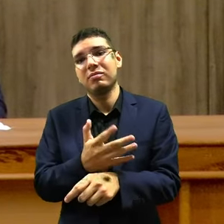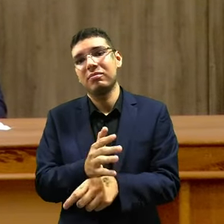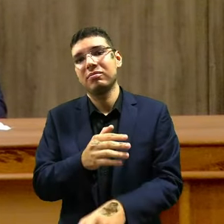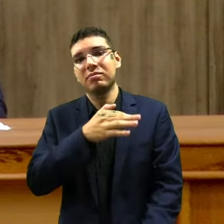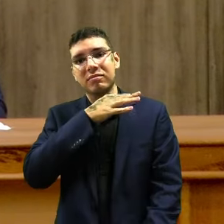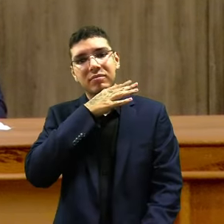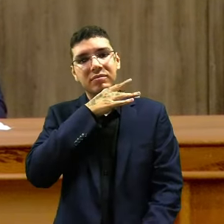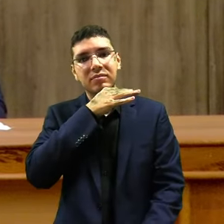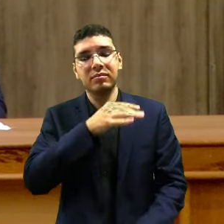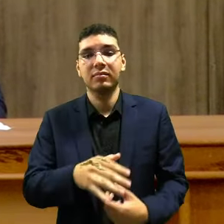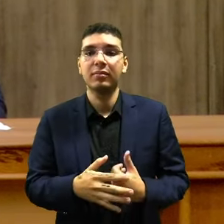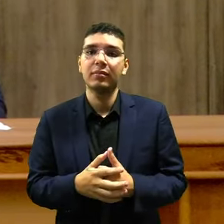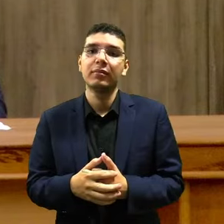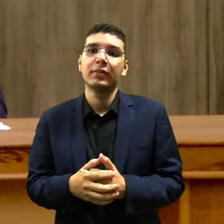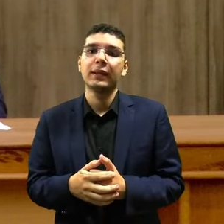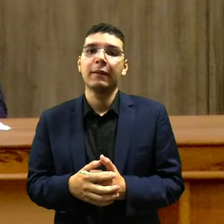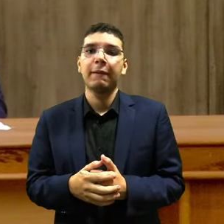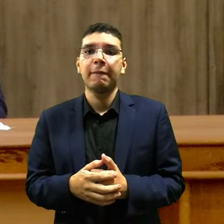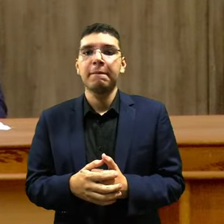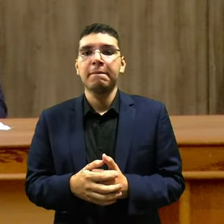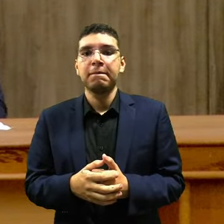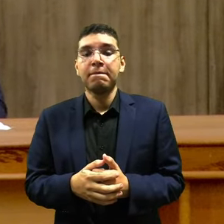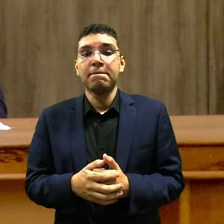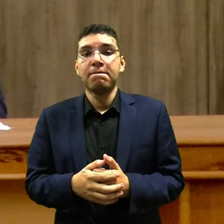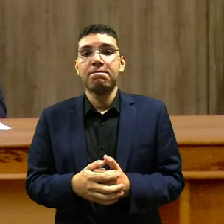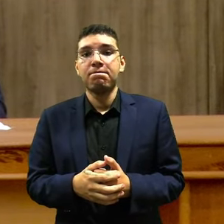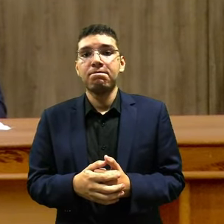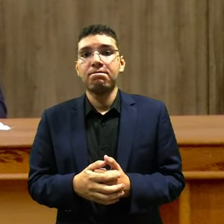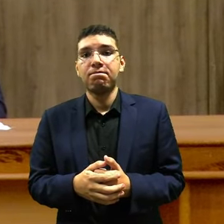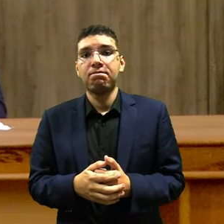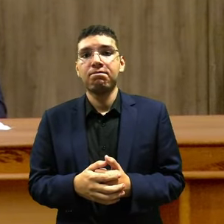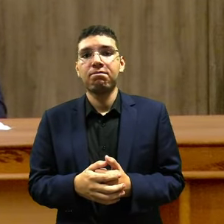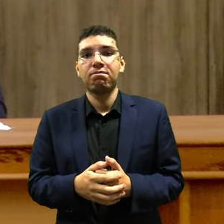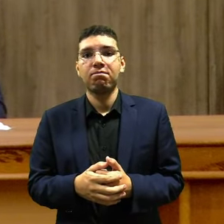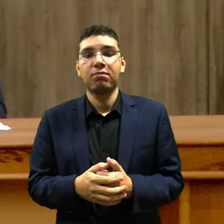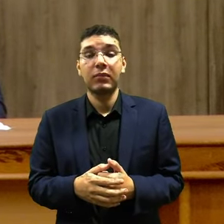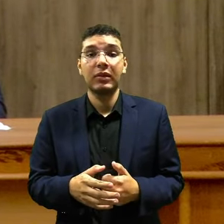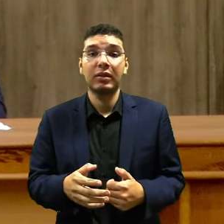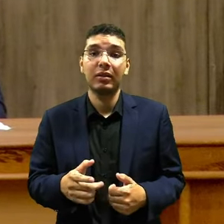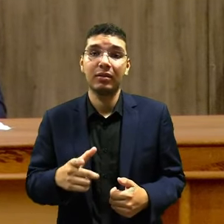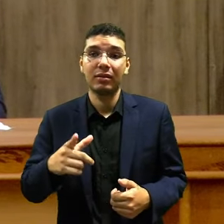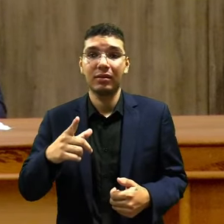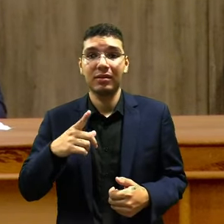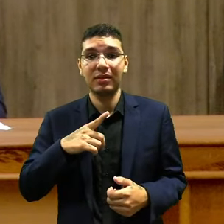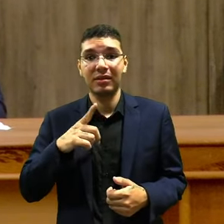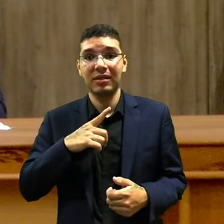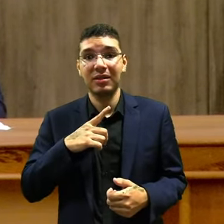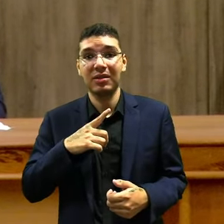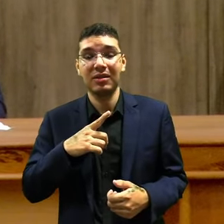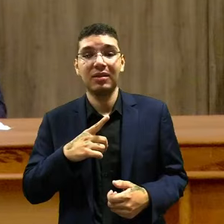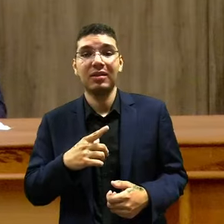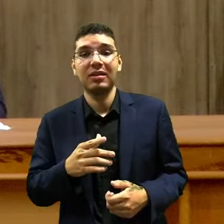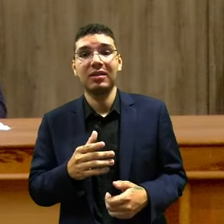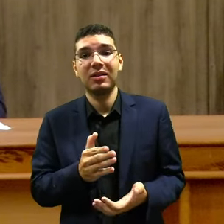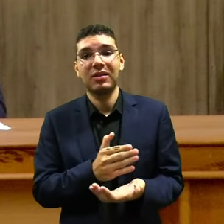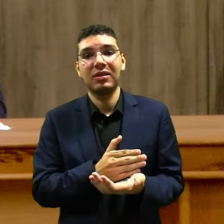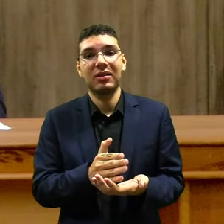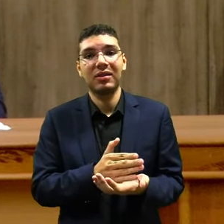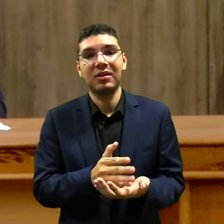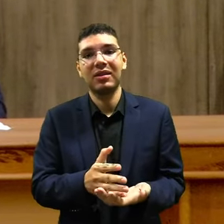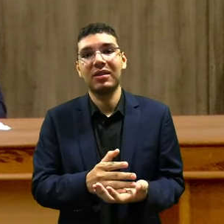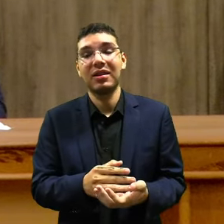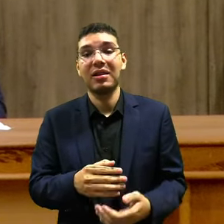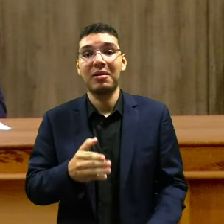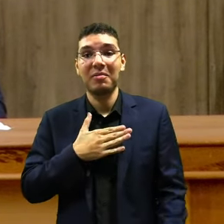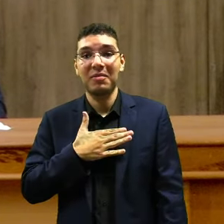aí menino que é filho da gente também é saliente quer centrar nas conversas da gente T conversando com a com a esposa e as filha não